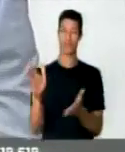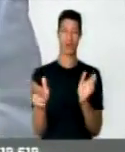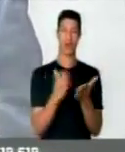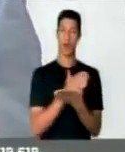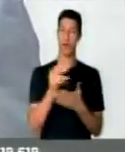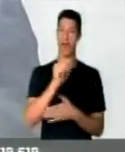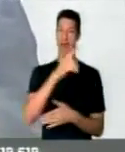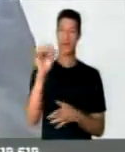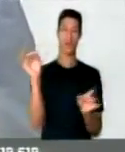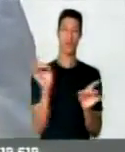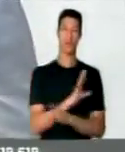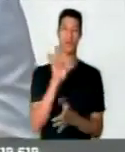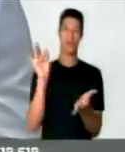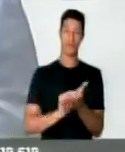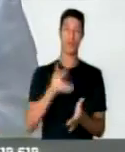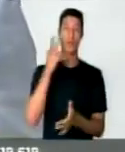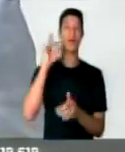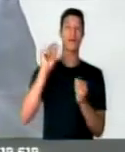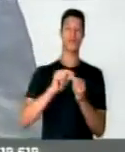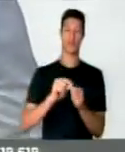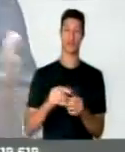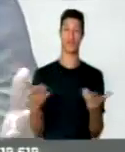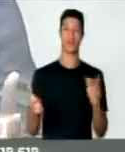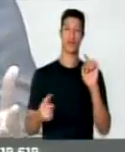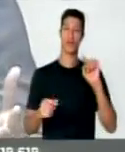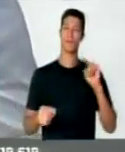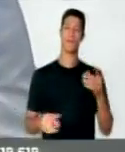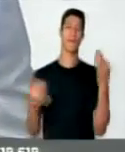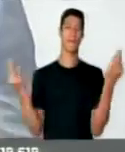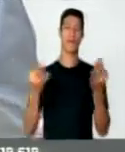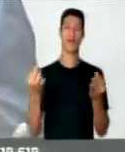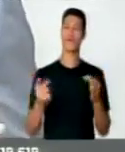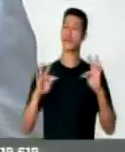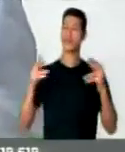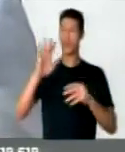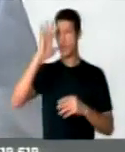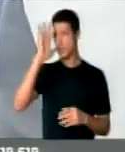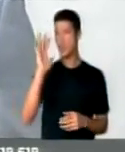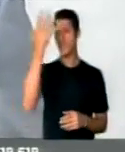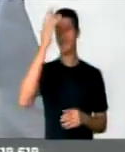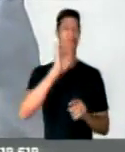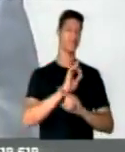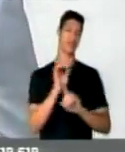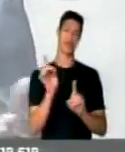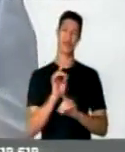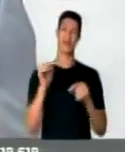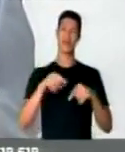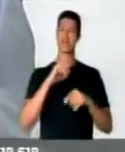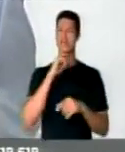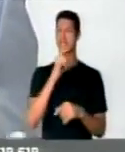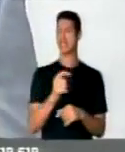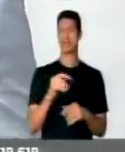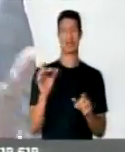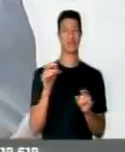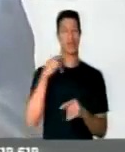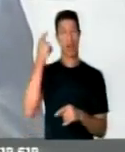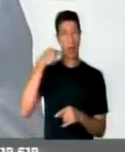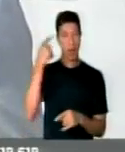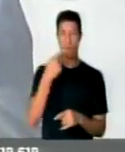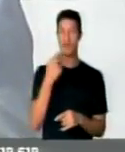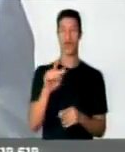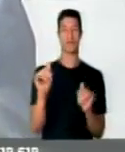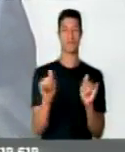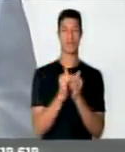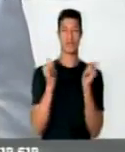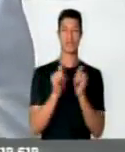ação concreta, efetiva, para que se possa fazer. É mil maravilhas? Está tudo resolvido? Claro que não. Aqui ninguém está ficando maluco de falar uma